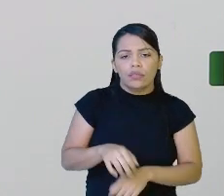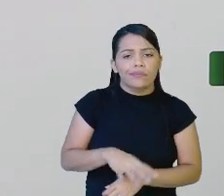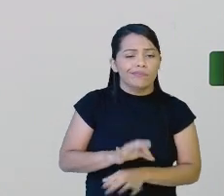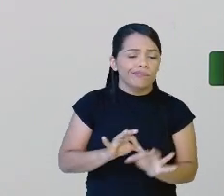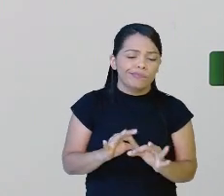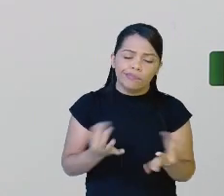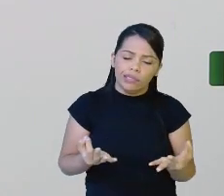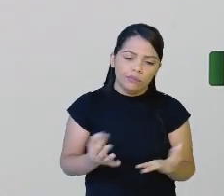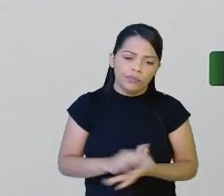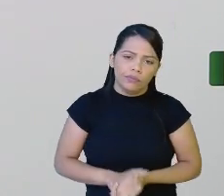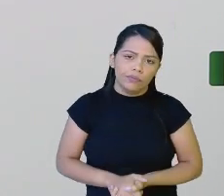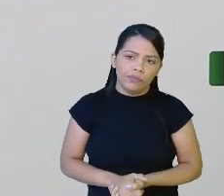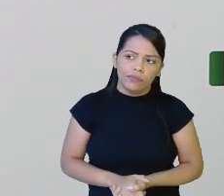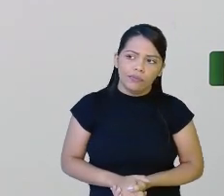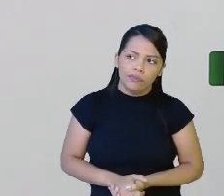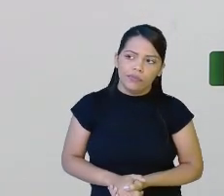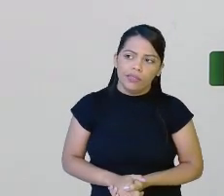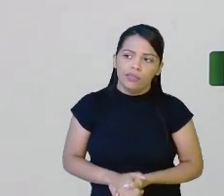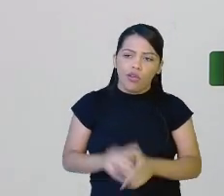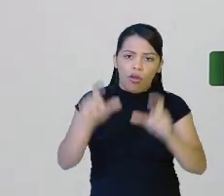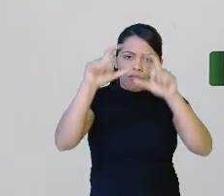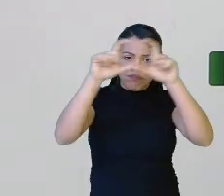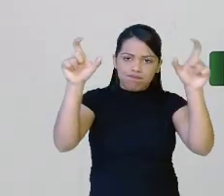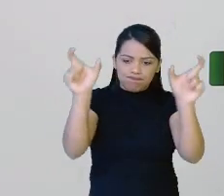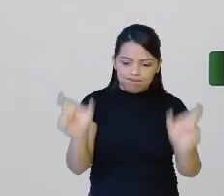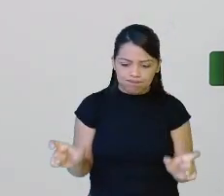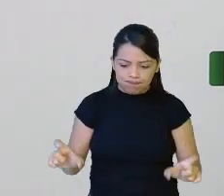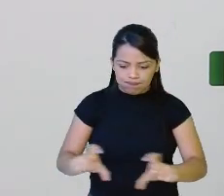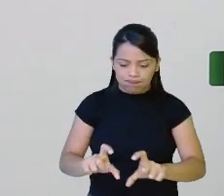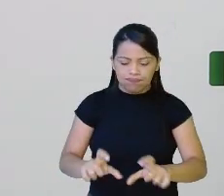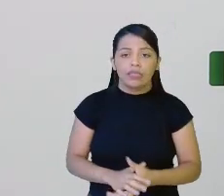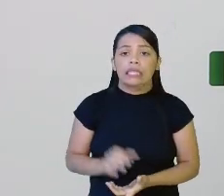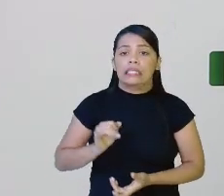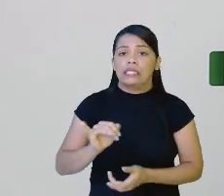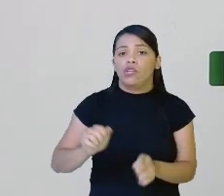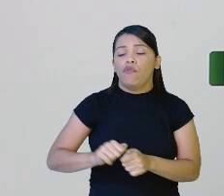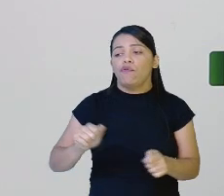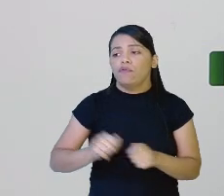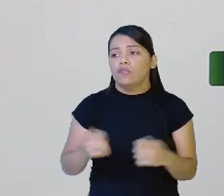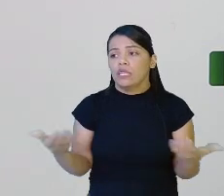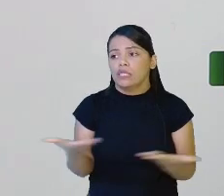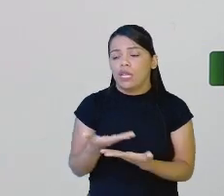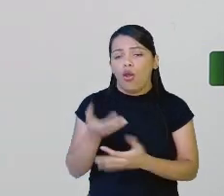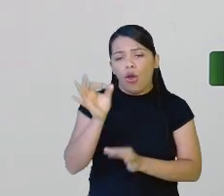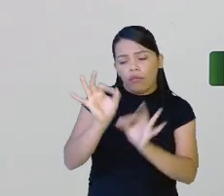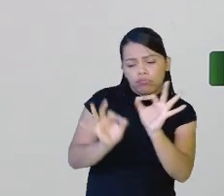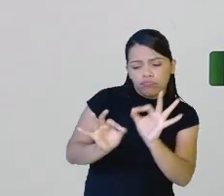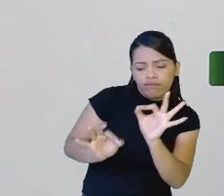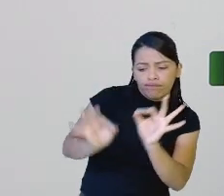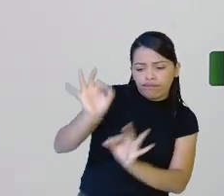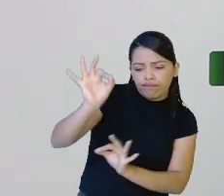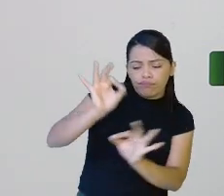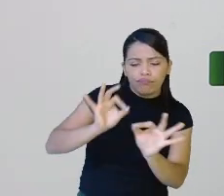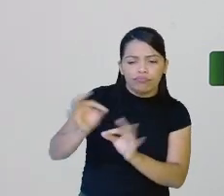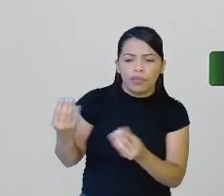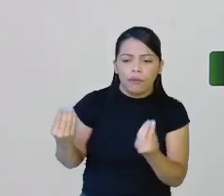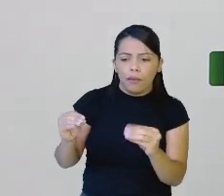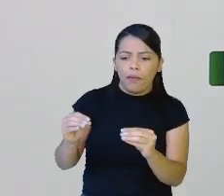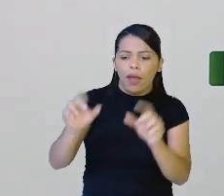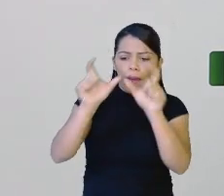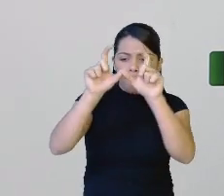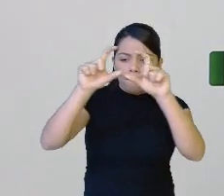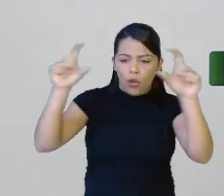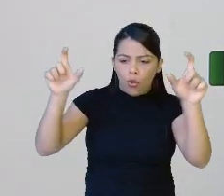Simples. Colocaria moldura nele. Se eu fosse fazer a medição para encontrar essa moldura, eu só